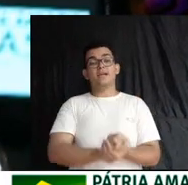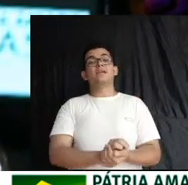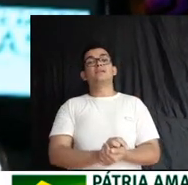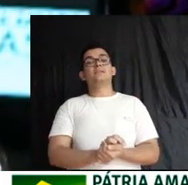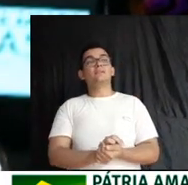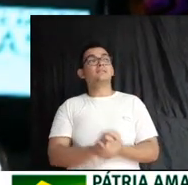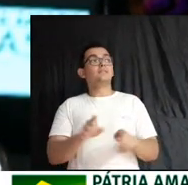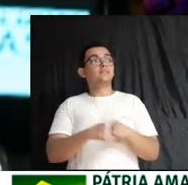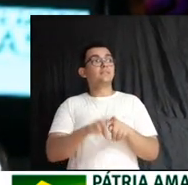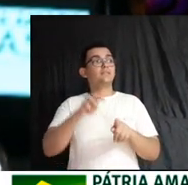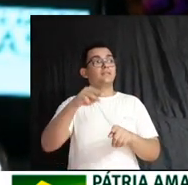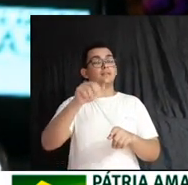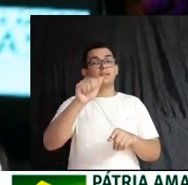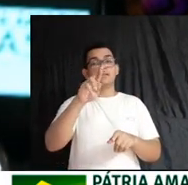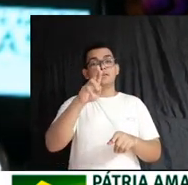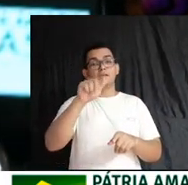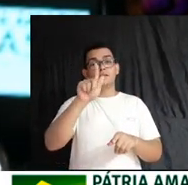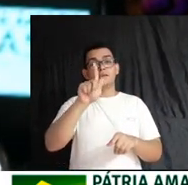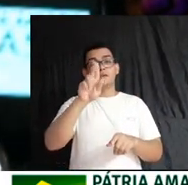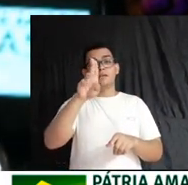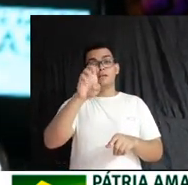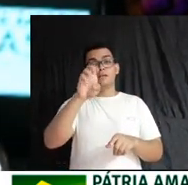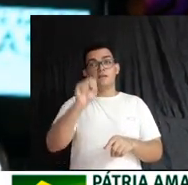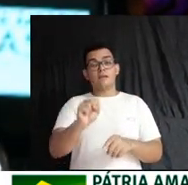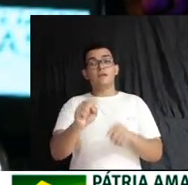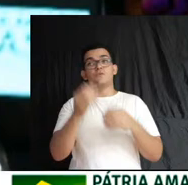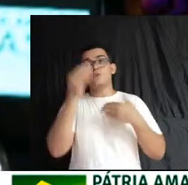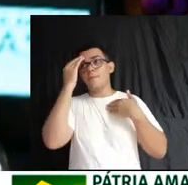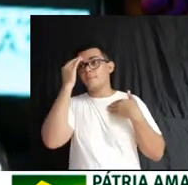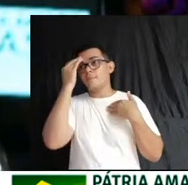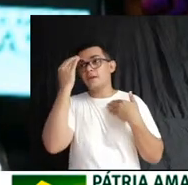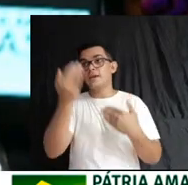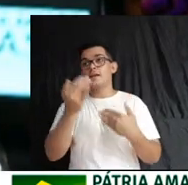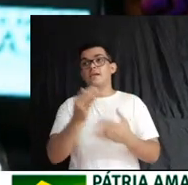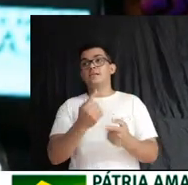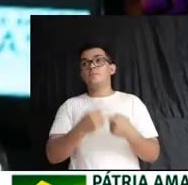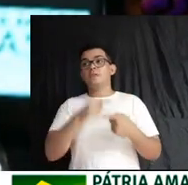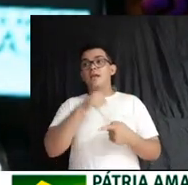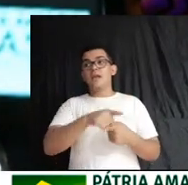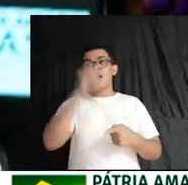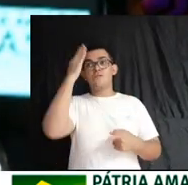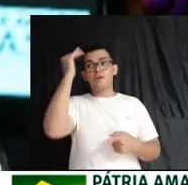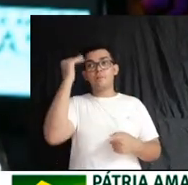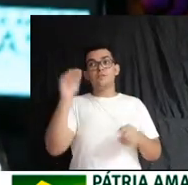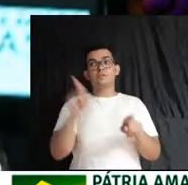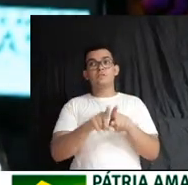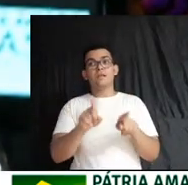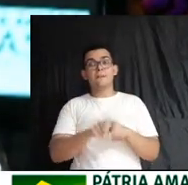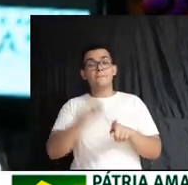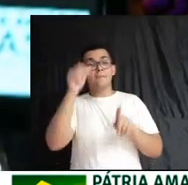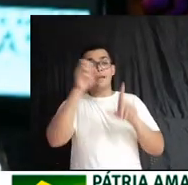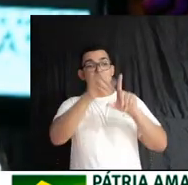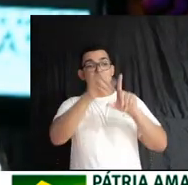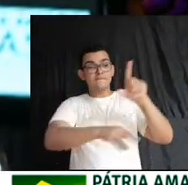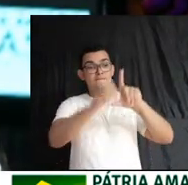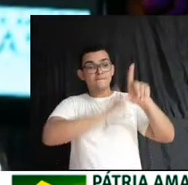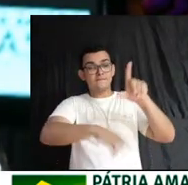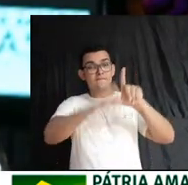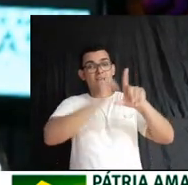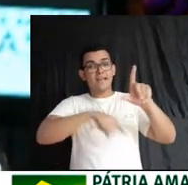meu influencer favorito. Obrigada. Ele compartilhando, isso aqui vai bombar, vai virar uma loucura, vocês vão